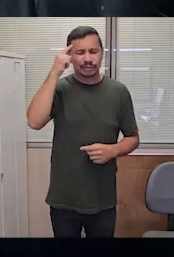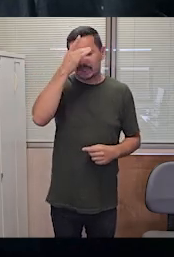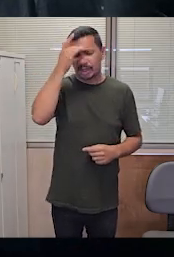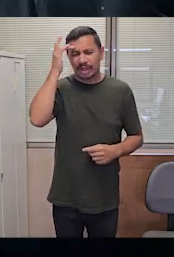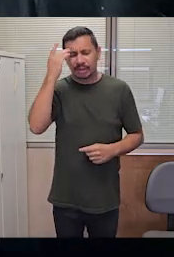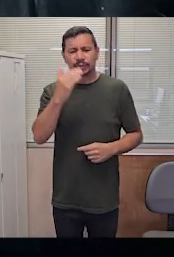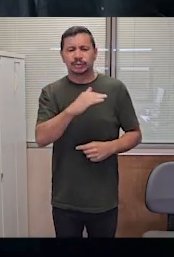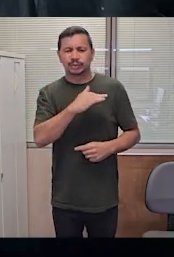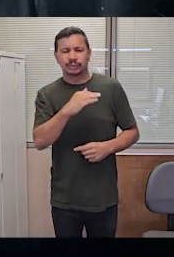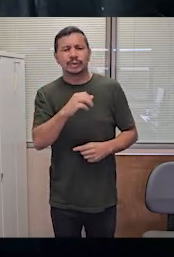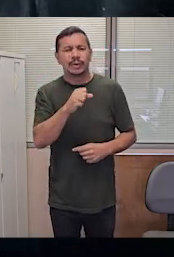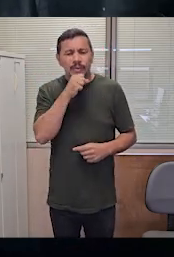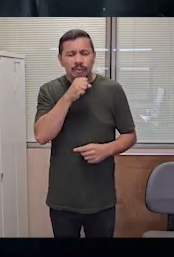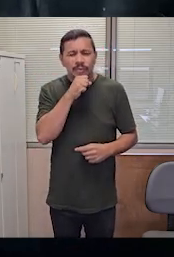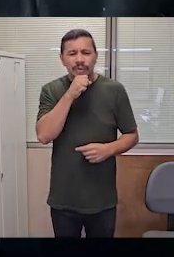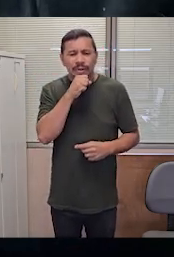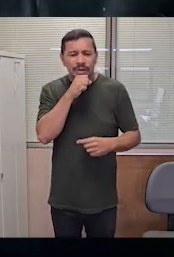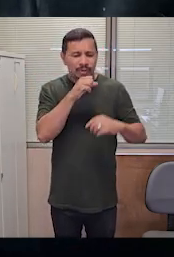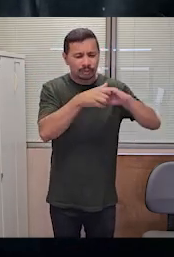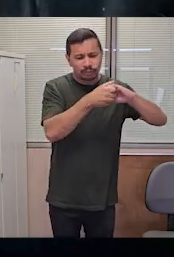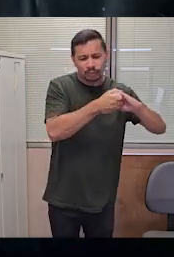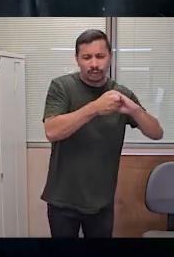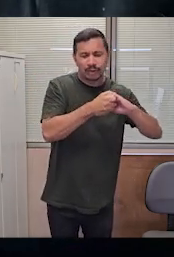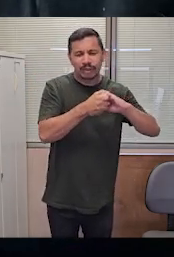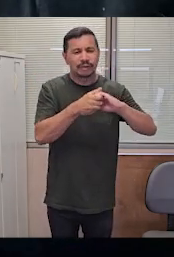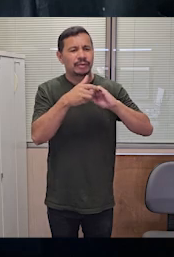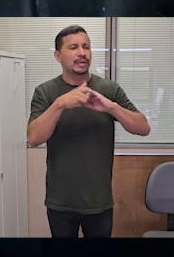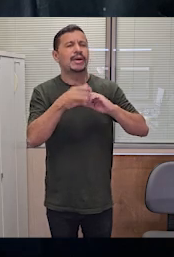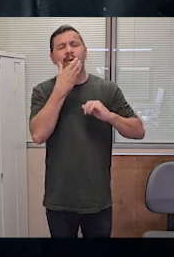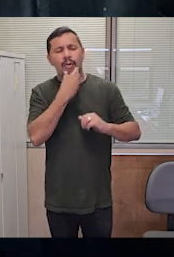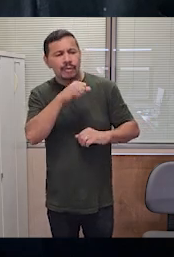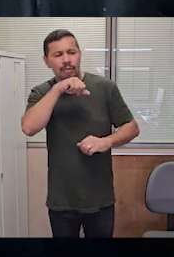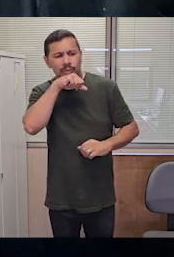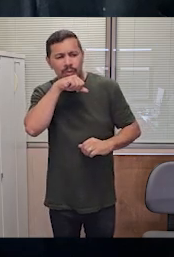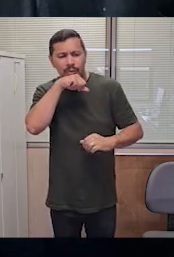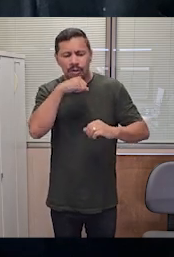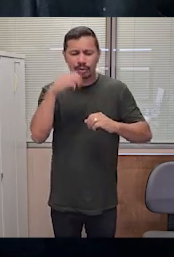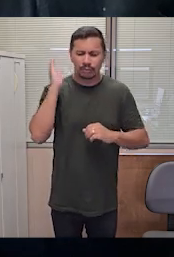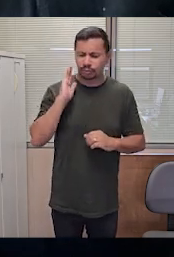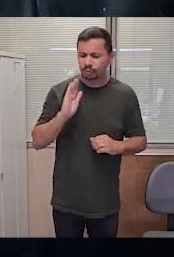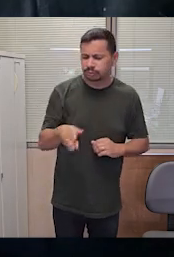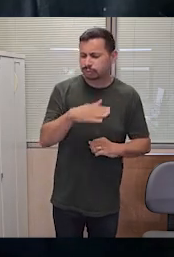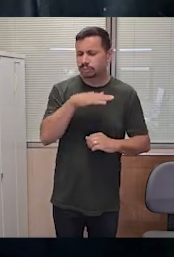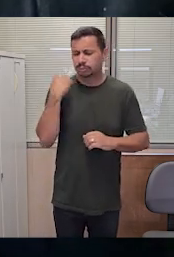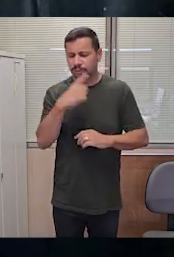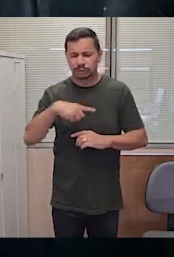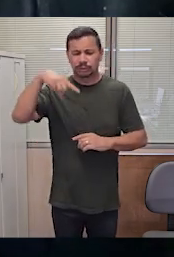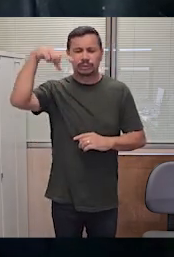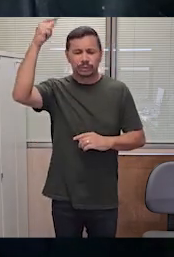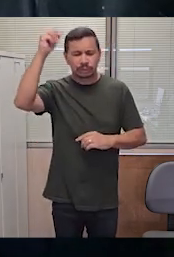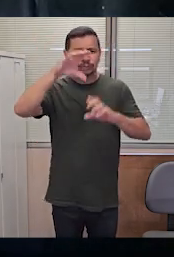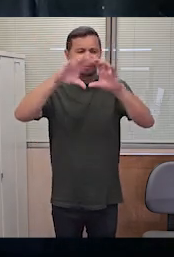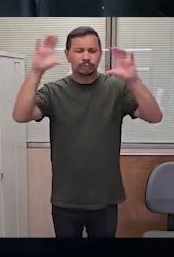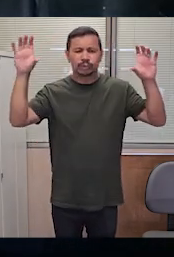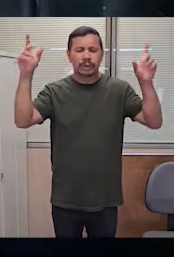os velhinhos pegavam na mão dele e falavam: meu pai foi embora. E meu pai tinha 68 anos e